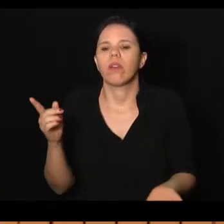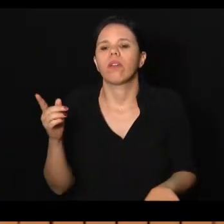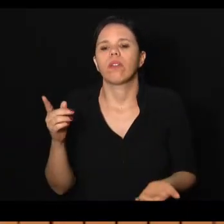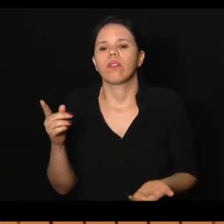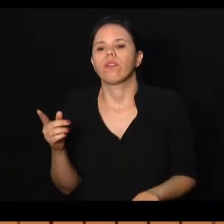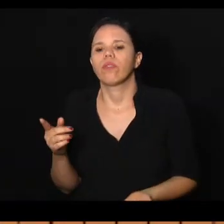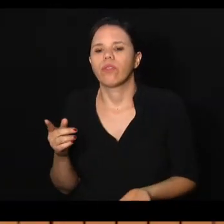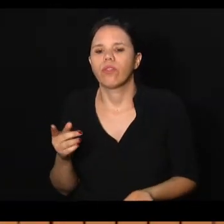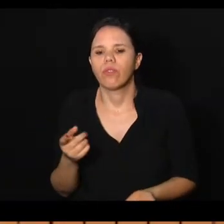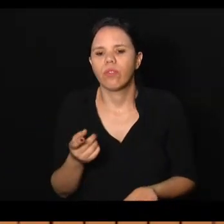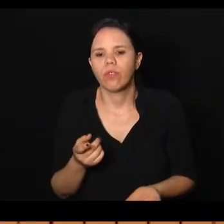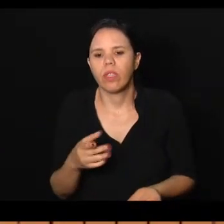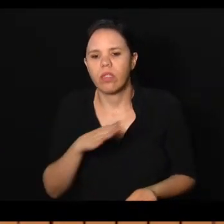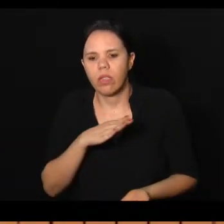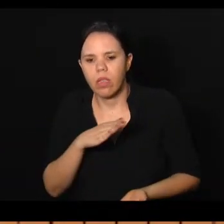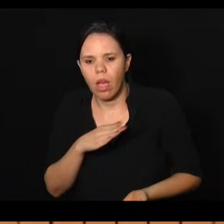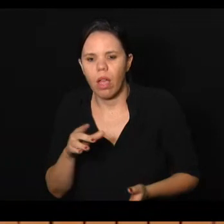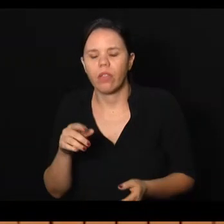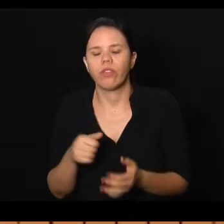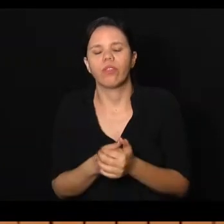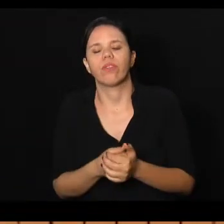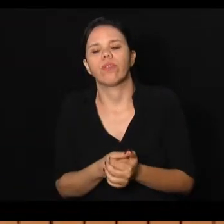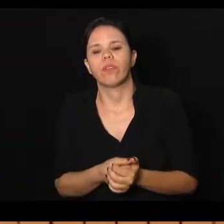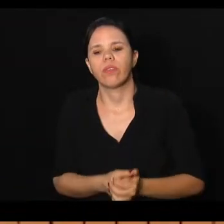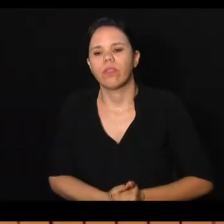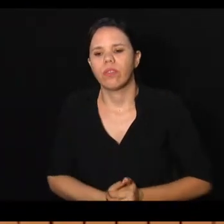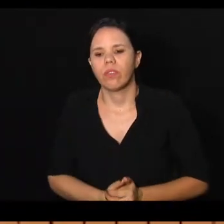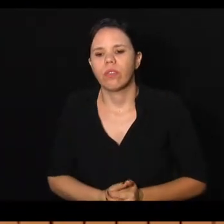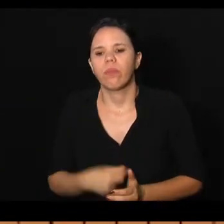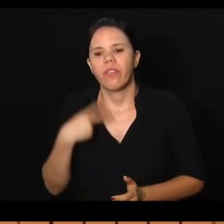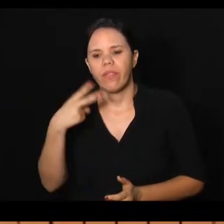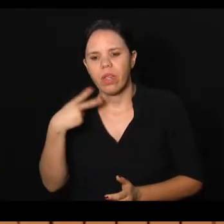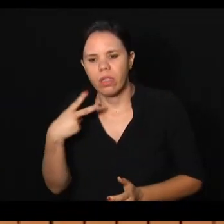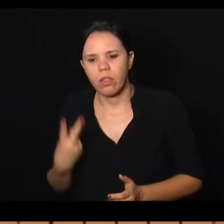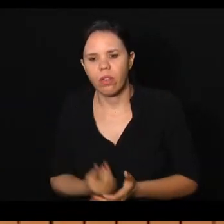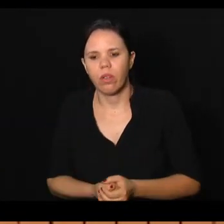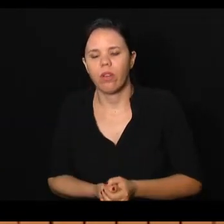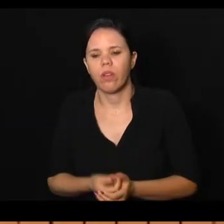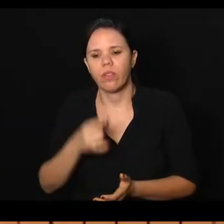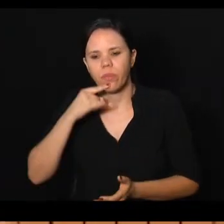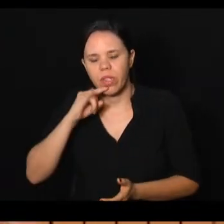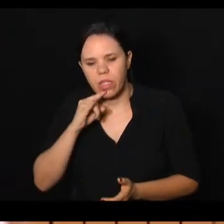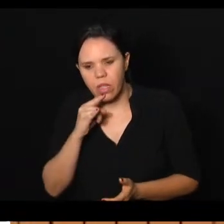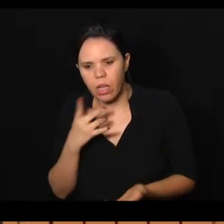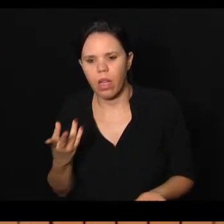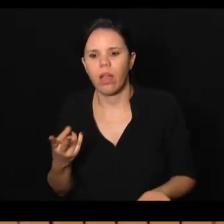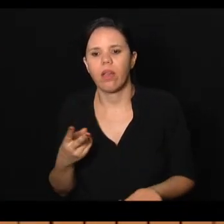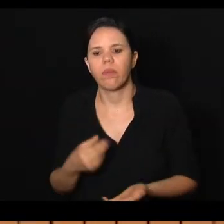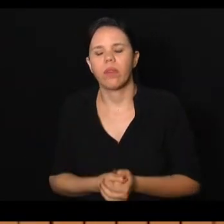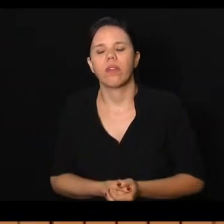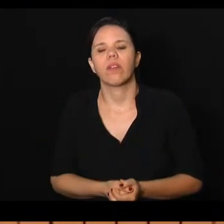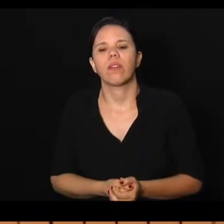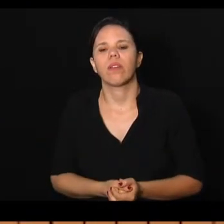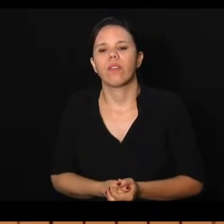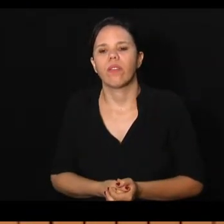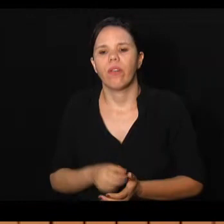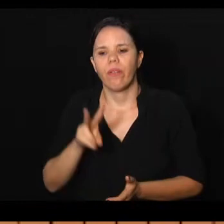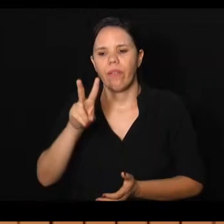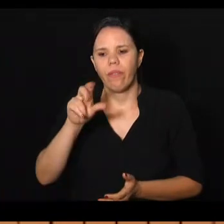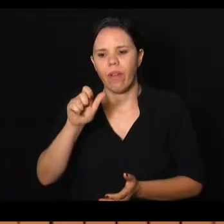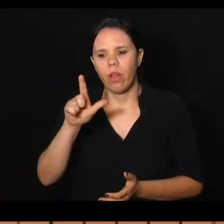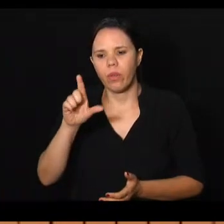também a Coronel Adriana, vereadora da Câmara de Piracicaba,